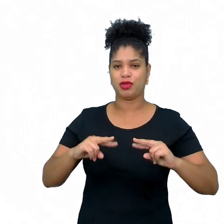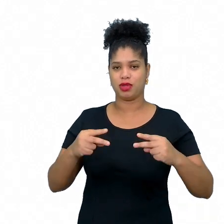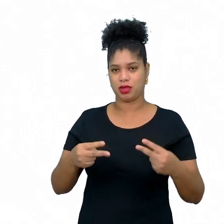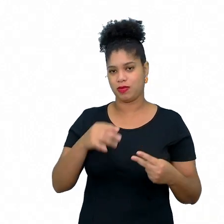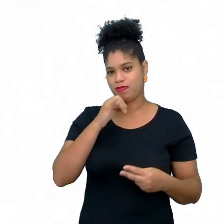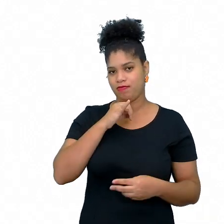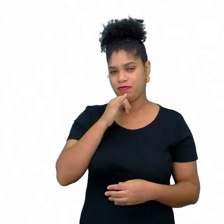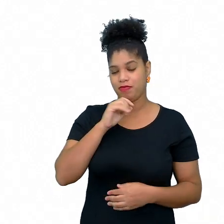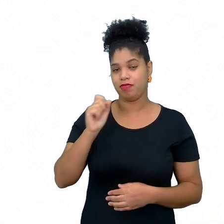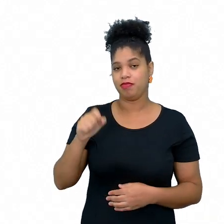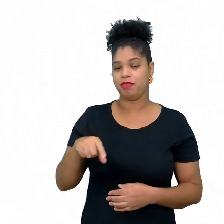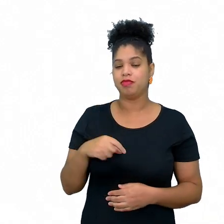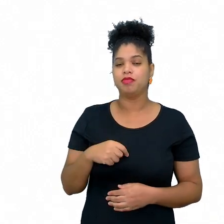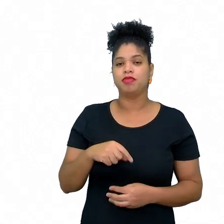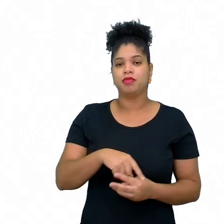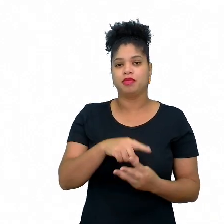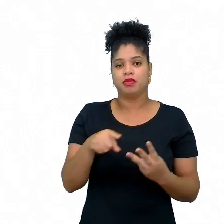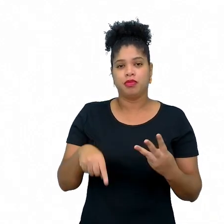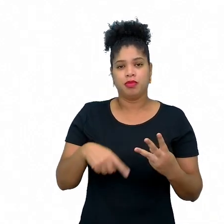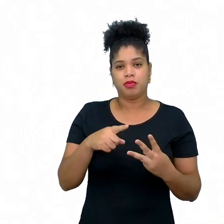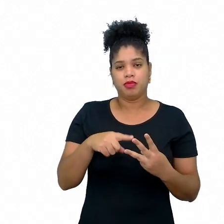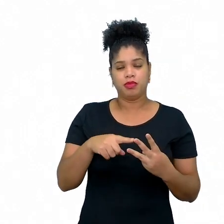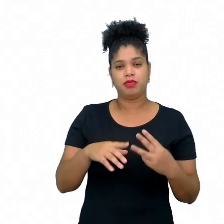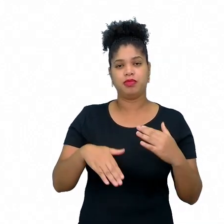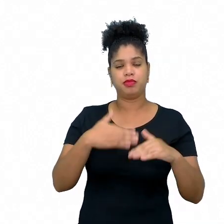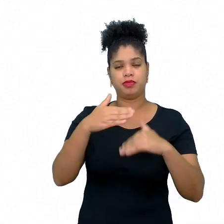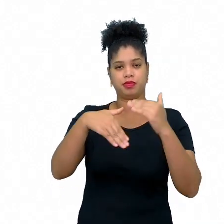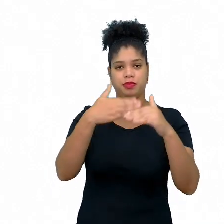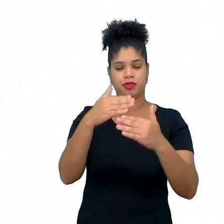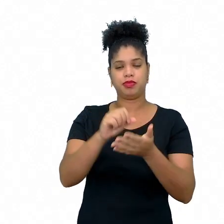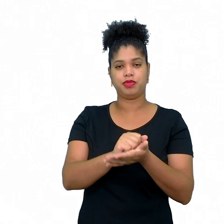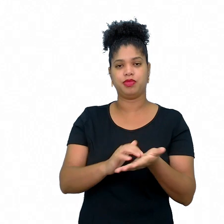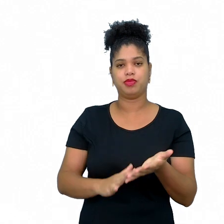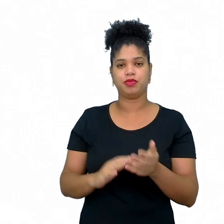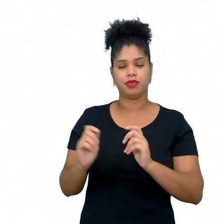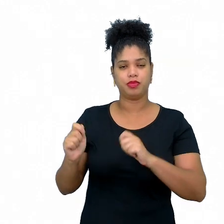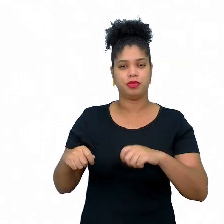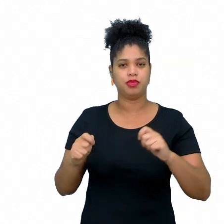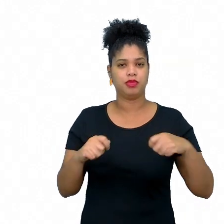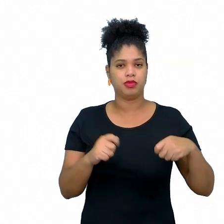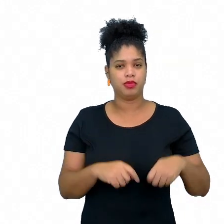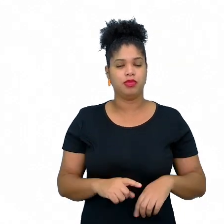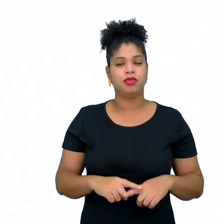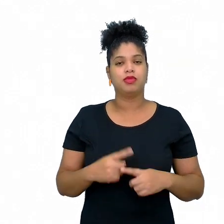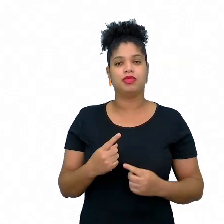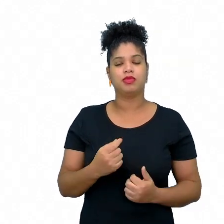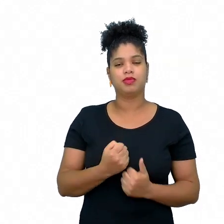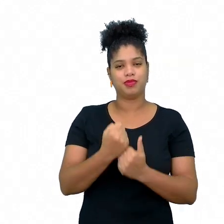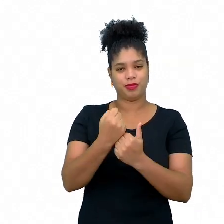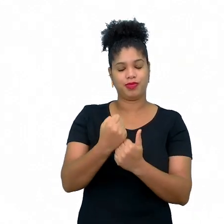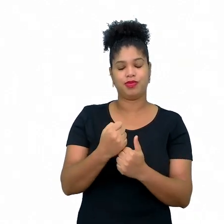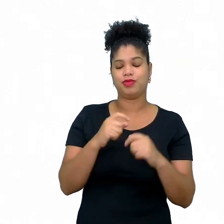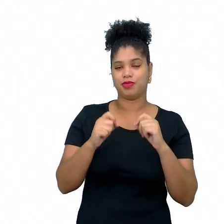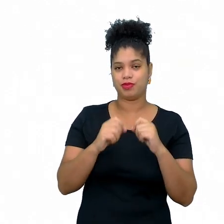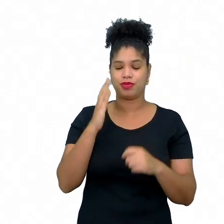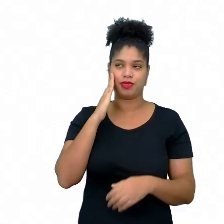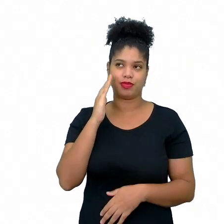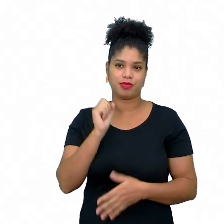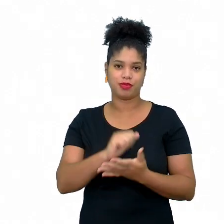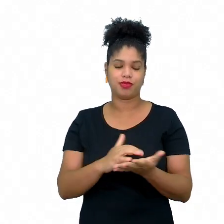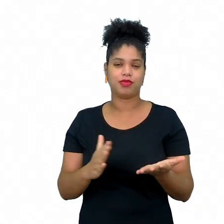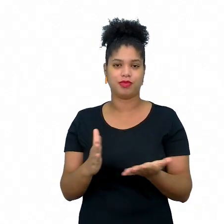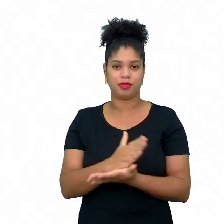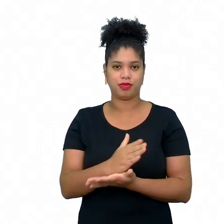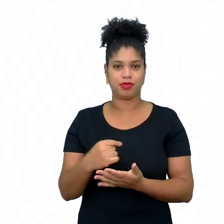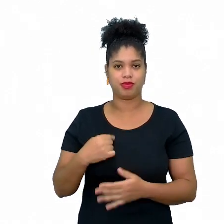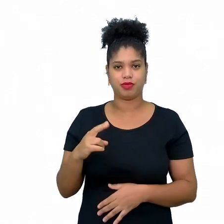temos um momento de desenvolver essa atividade, que é o desenvolvendo, em que nós temos um auxílio, quais são as atividades que